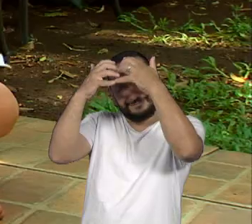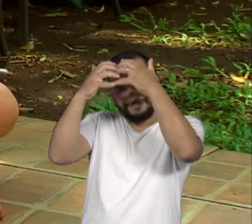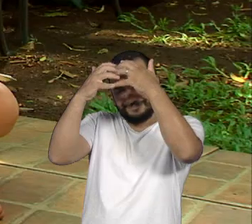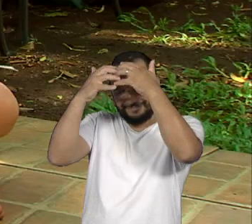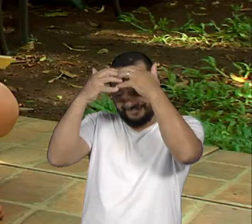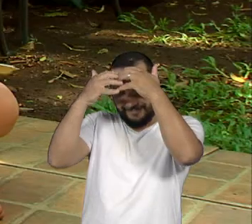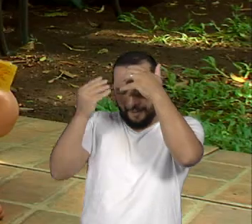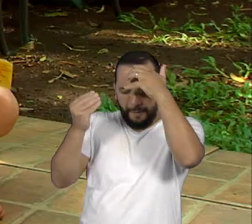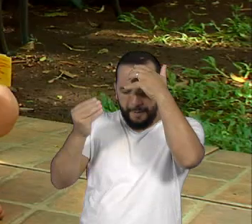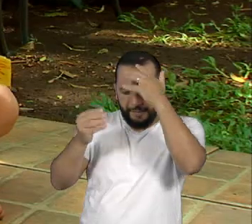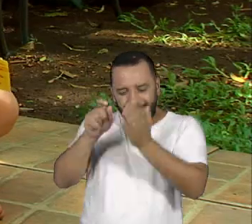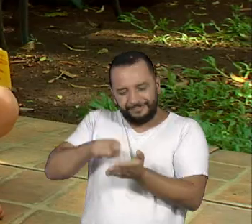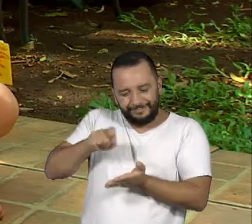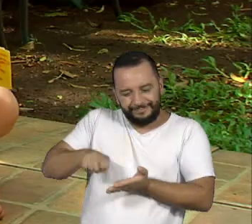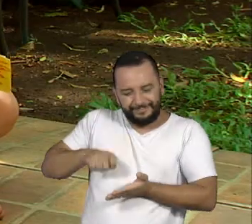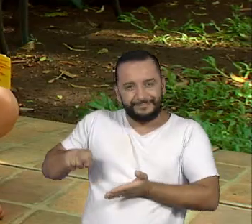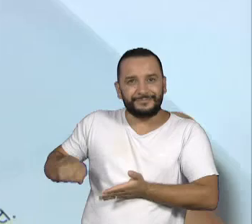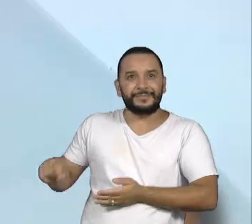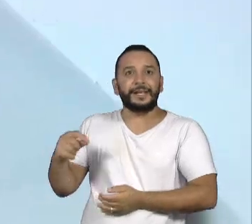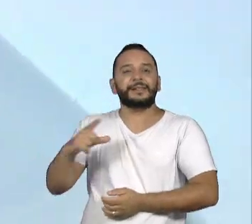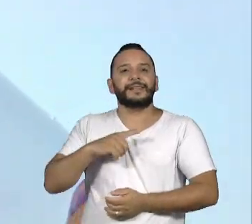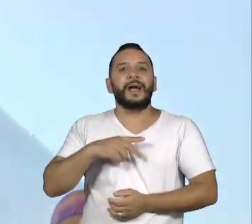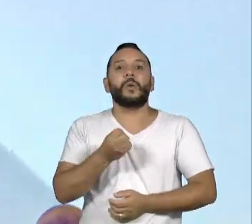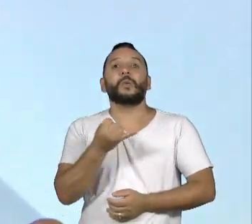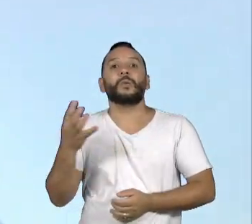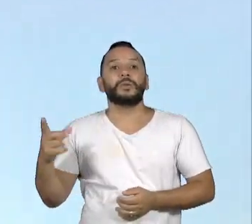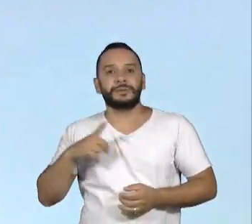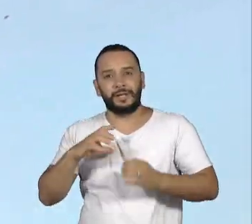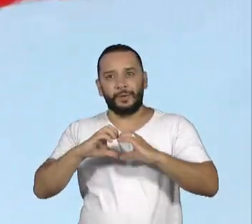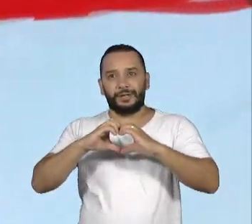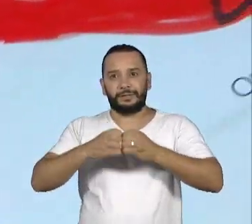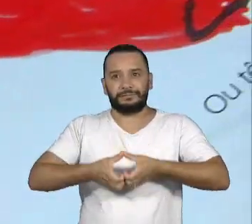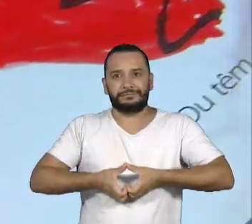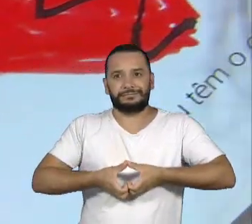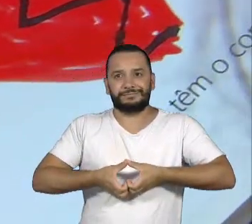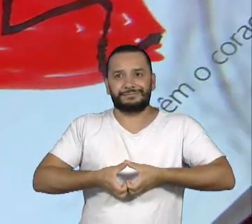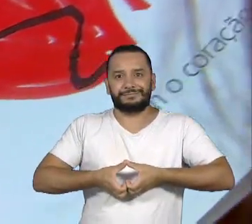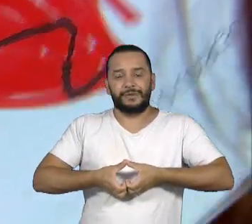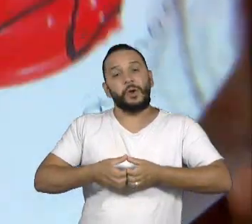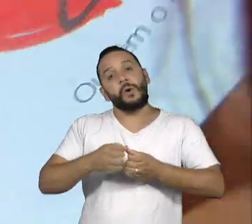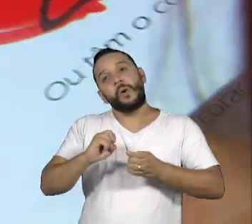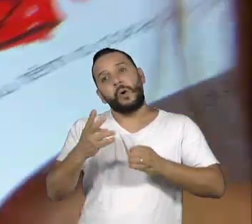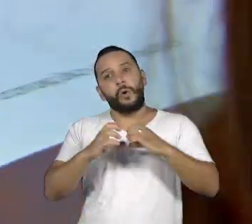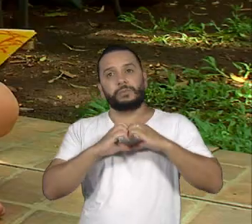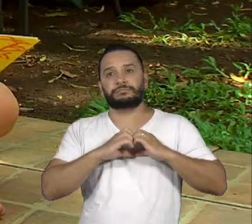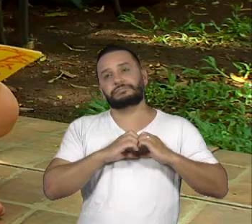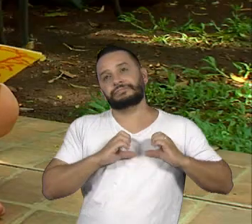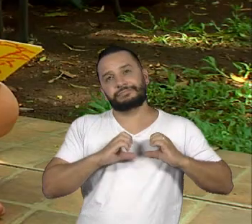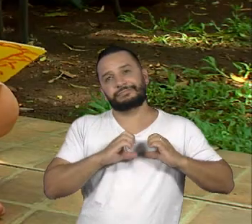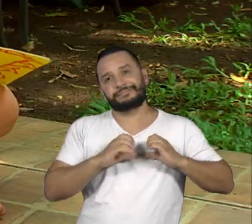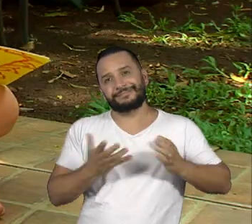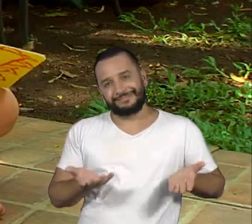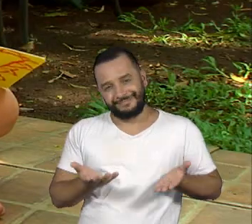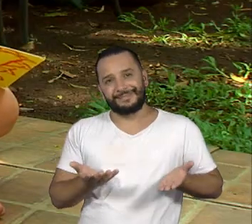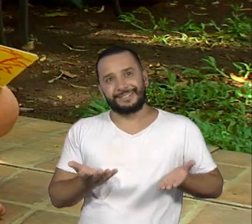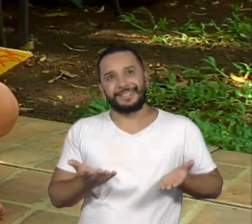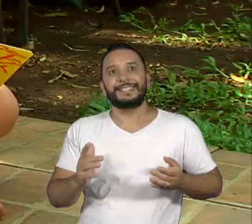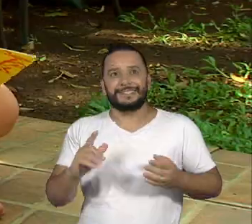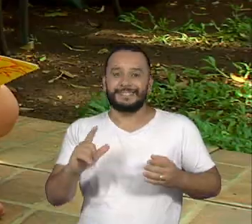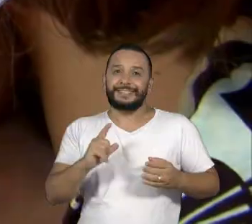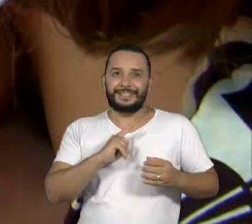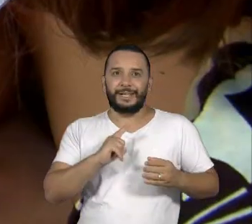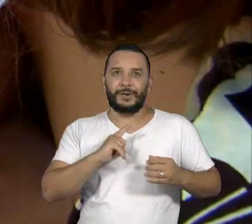páginas. Alguns têm o coração de ponta cabeça ou têm o coração partido. Tem o coração